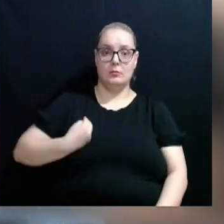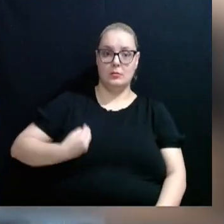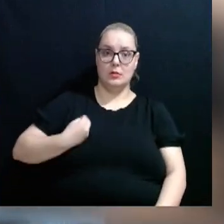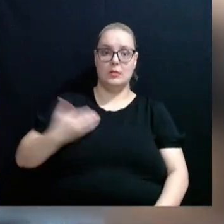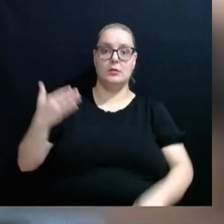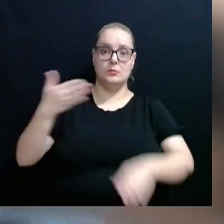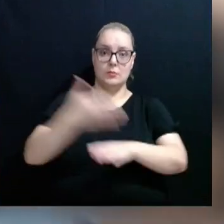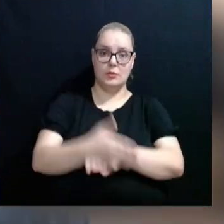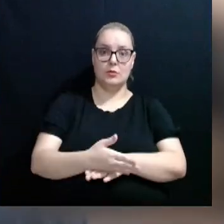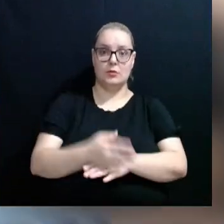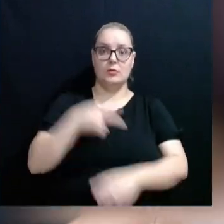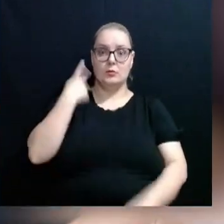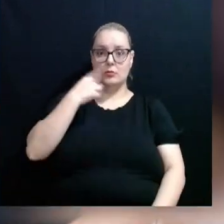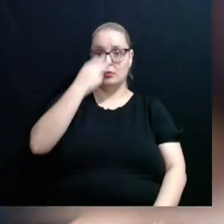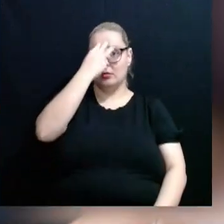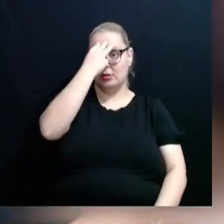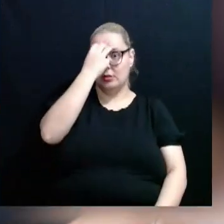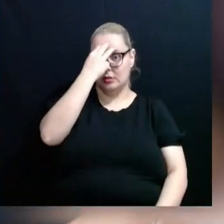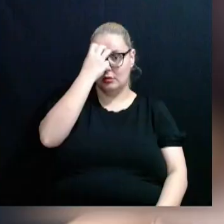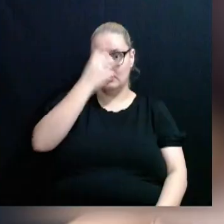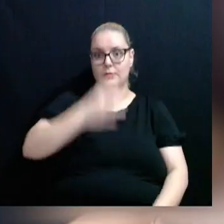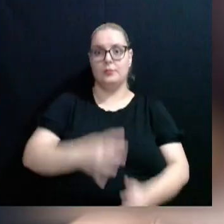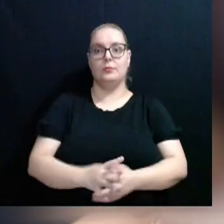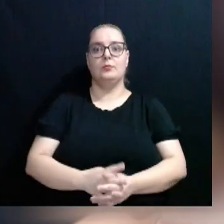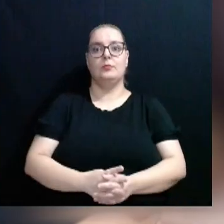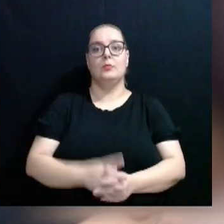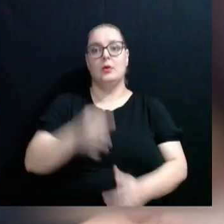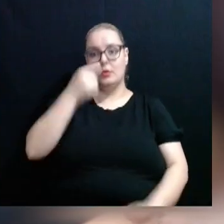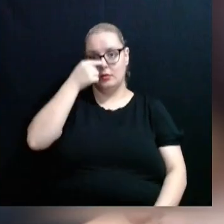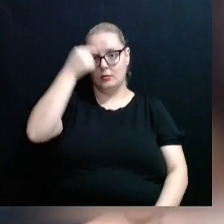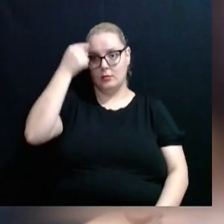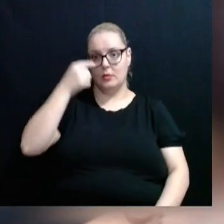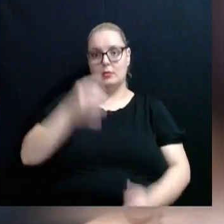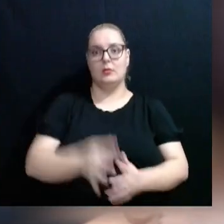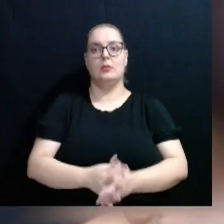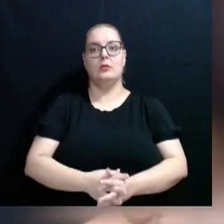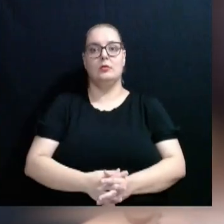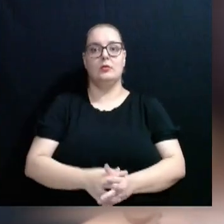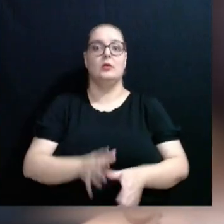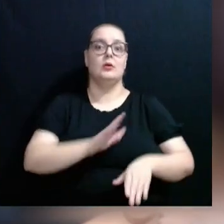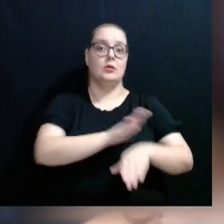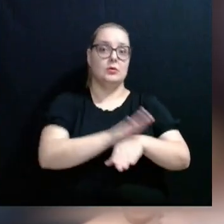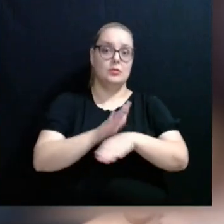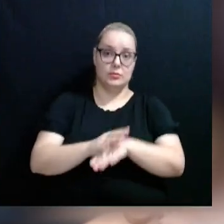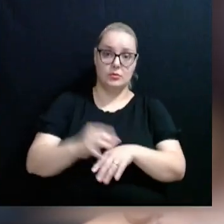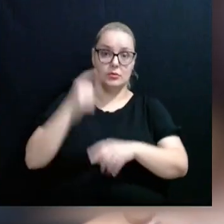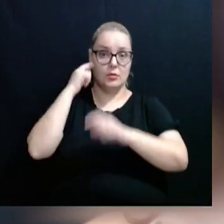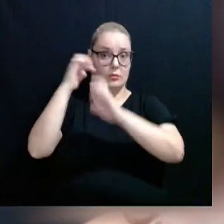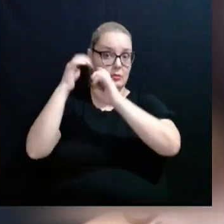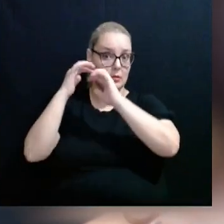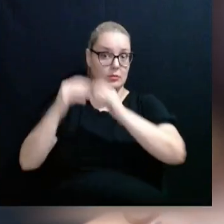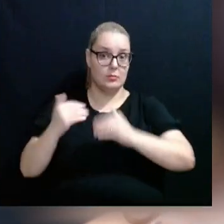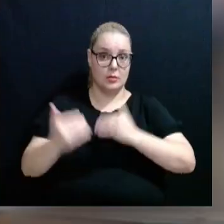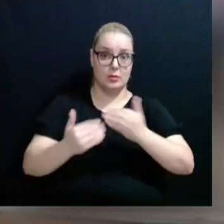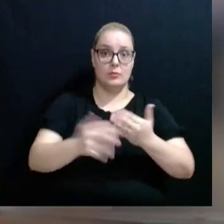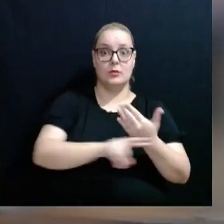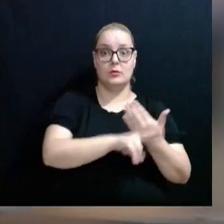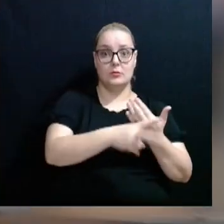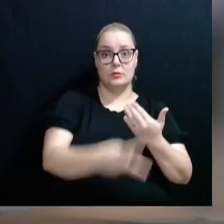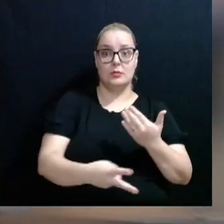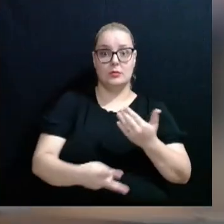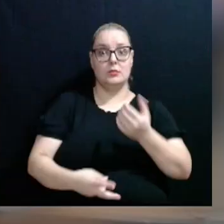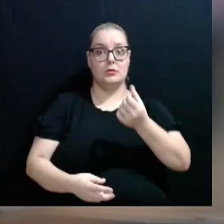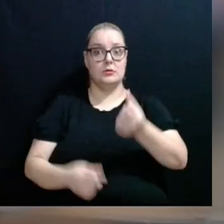dos vereadores Wagner Romão e Paola Miguel, que contribuíram com reflexões sobre os impactos da escala de trabalho e